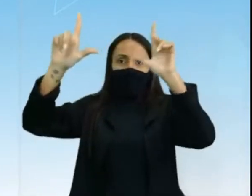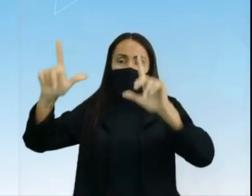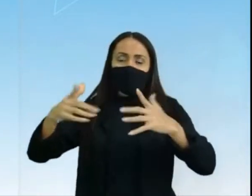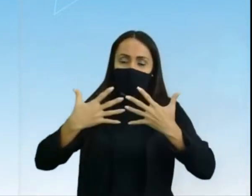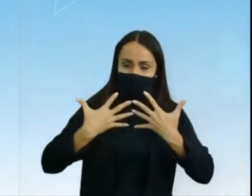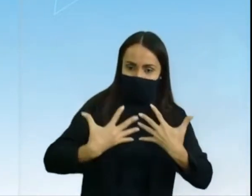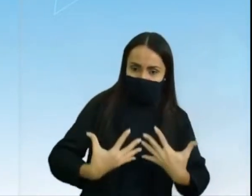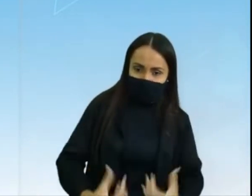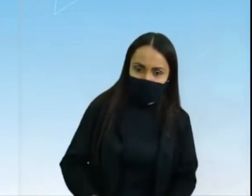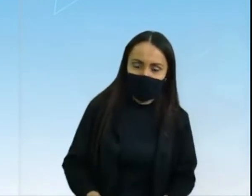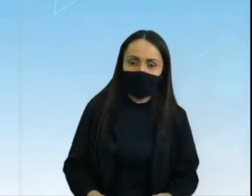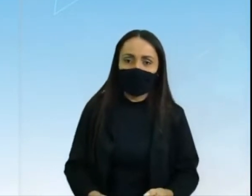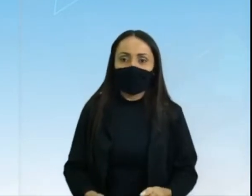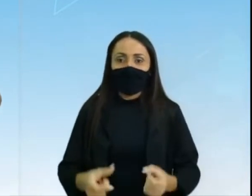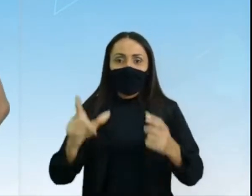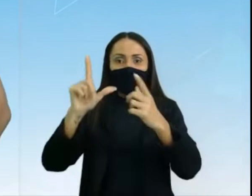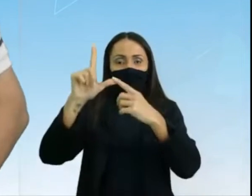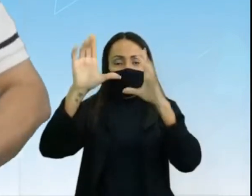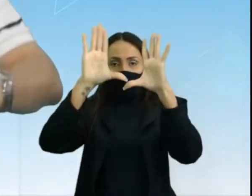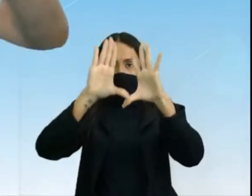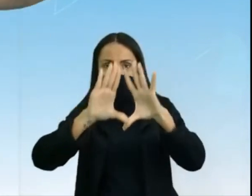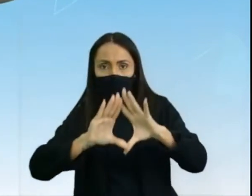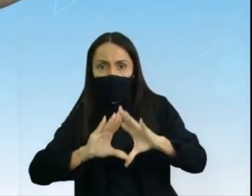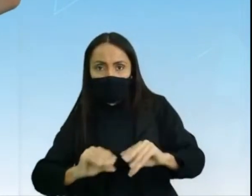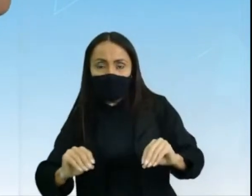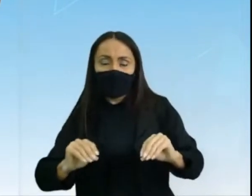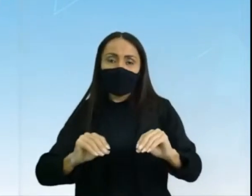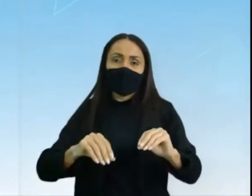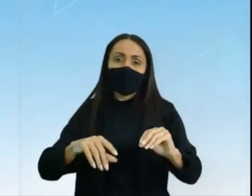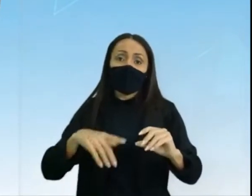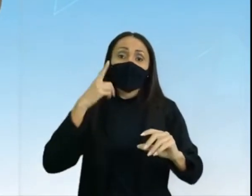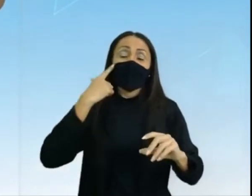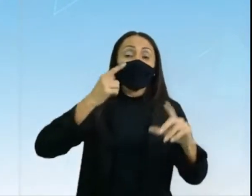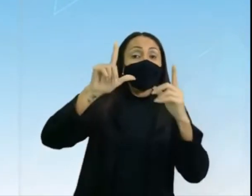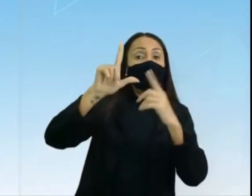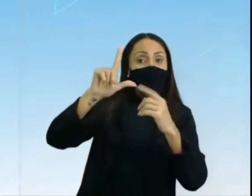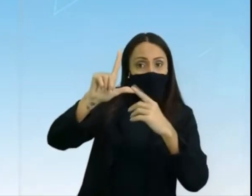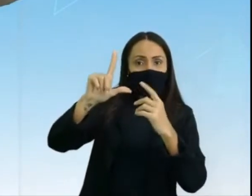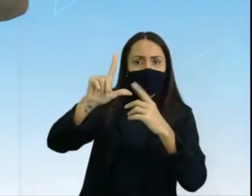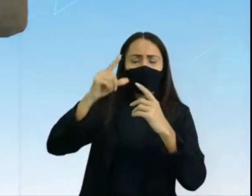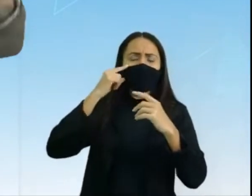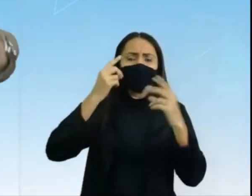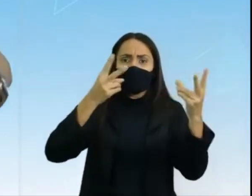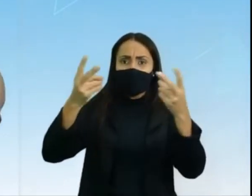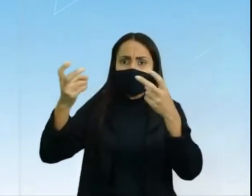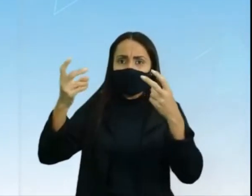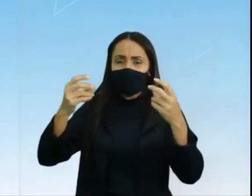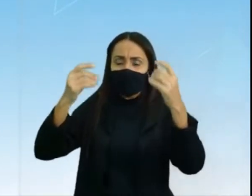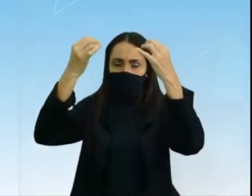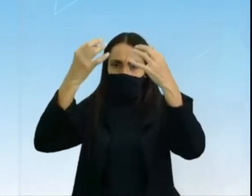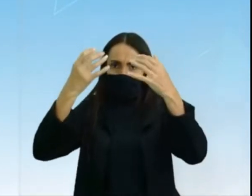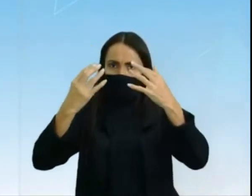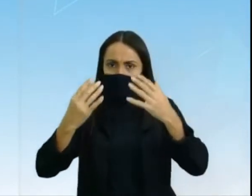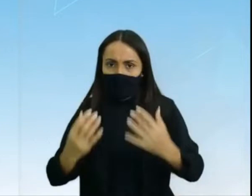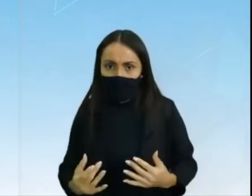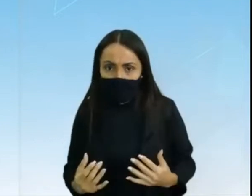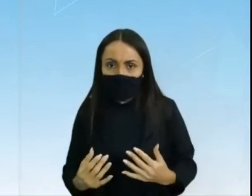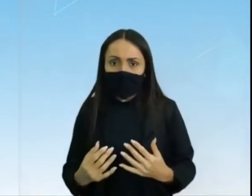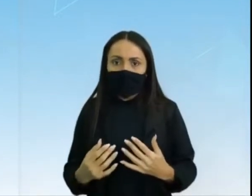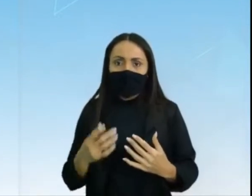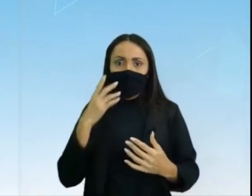as letras se desmanchando, você vê justamente que as letras, nesse ato de se desmanchar,